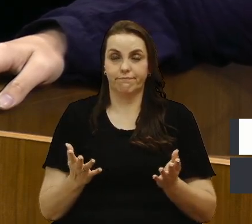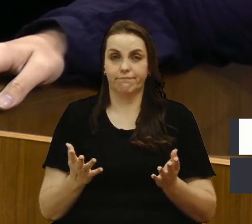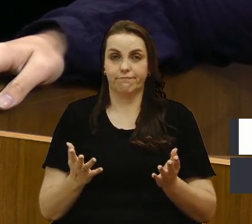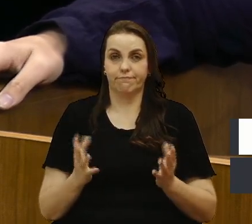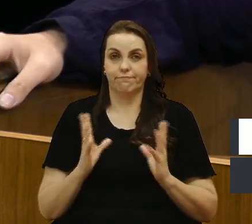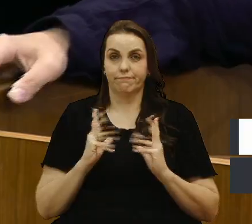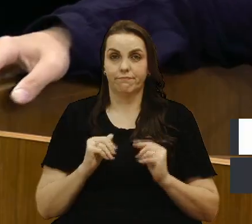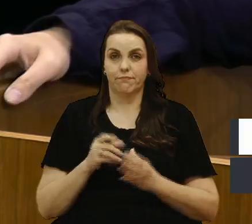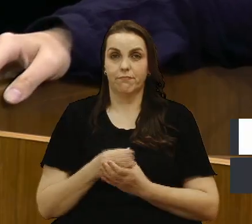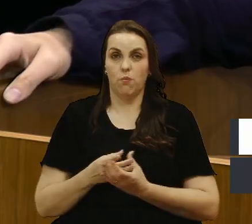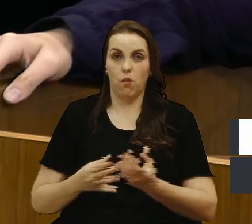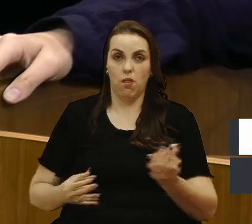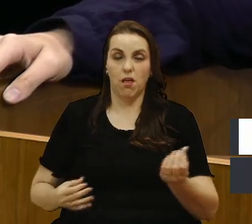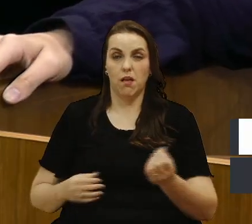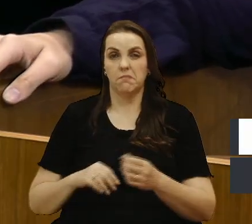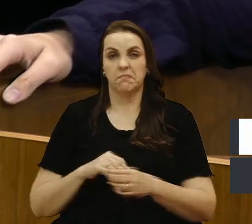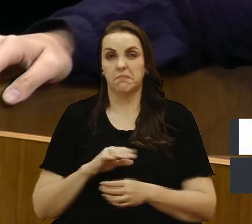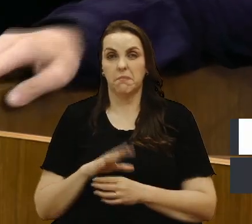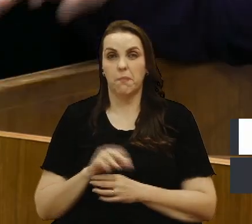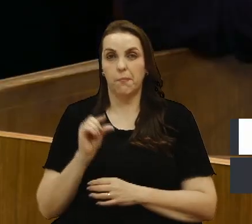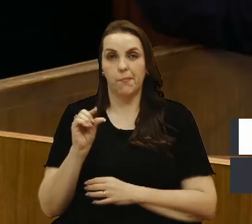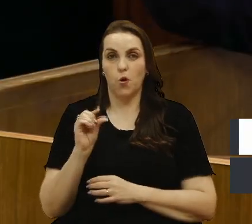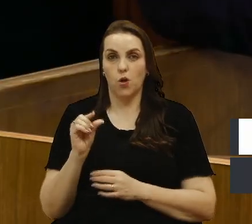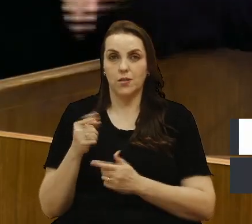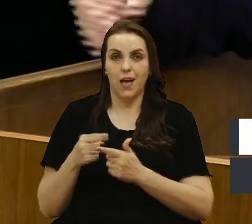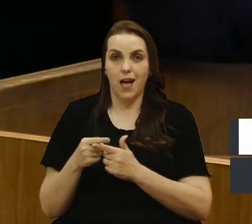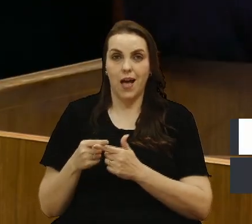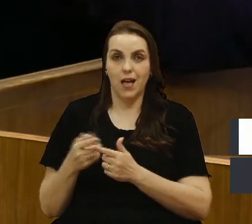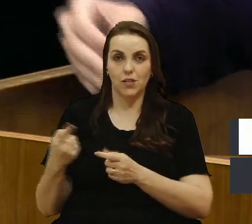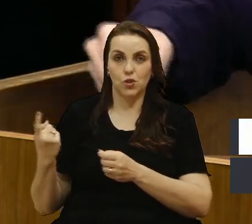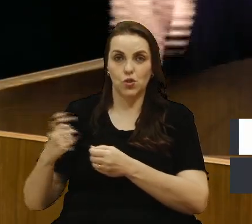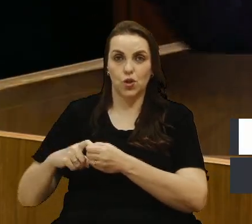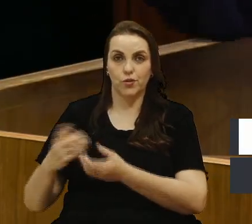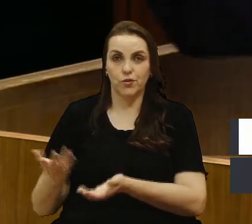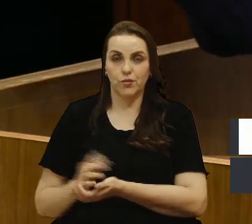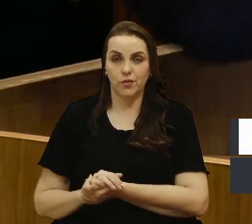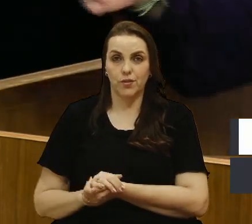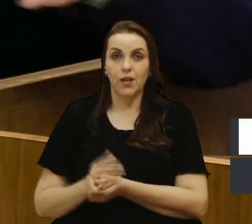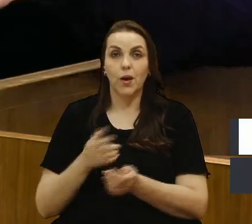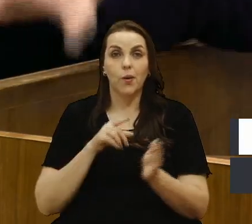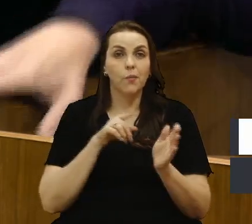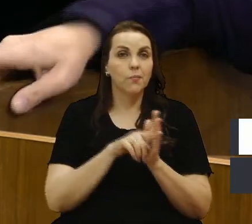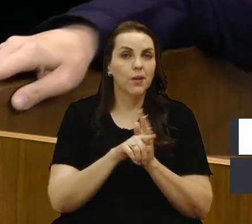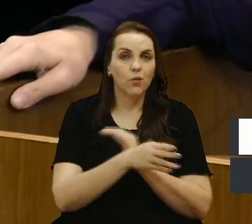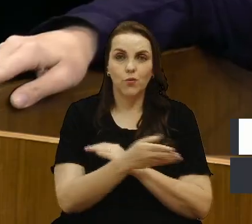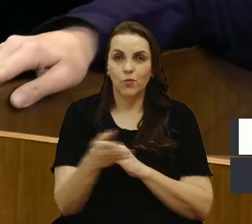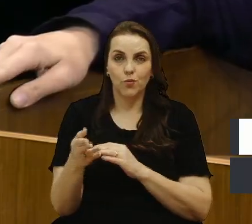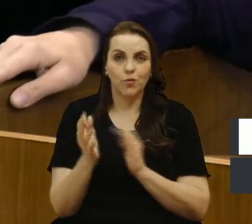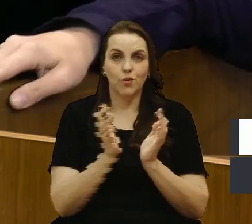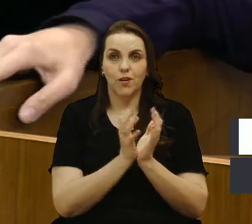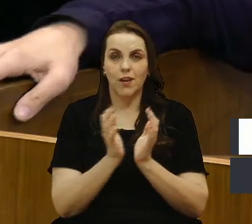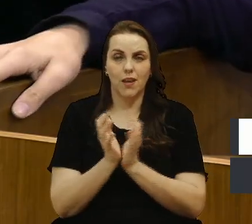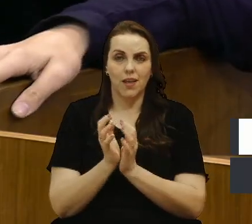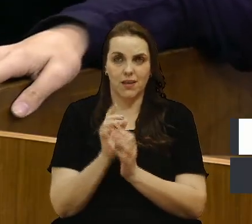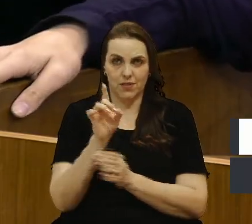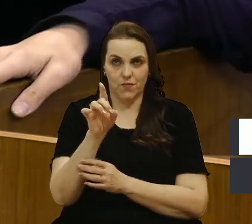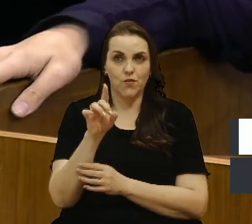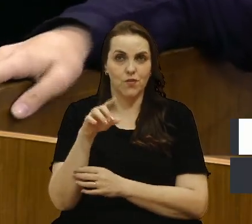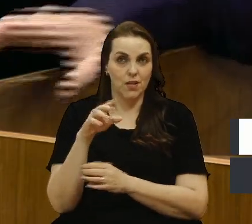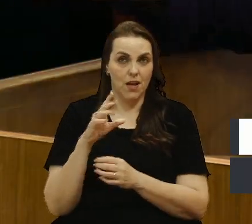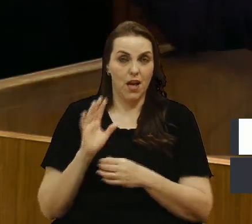saneamento para meia dúzia de acionistas. Questiono os nobres colegas se os deputados e os candidatos de vocês também serão